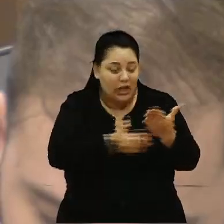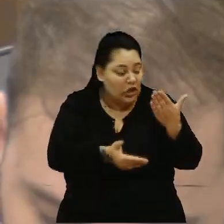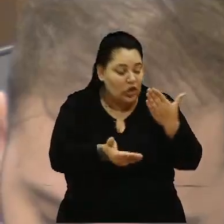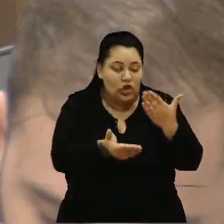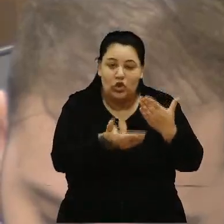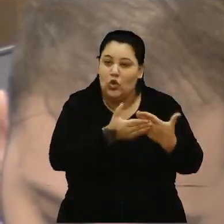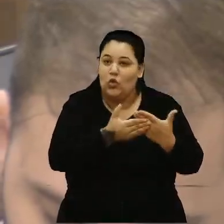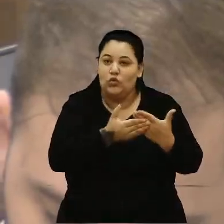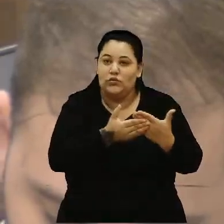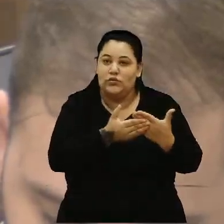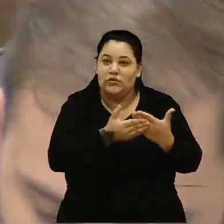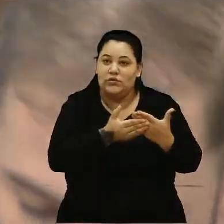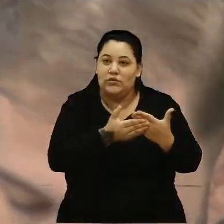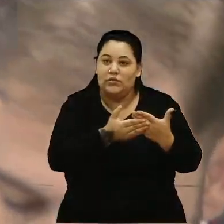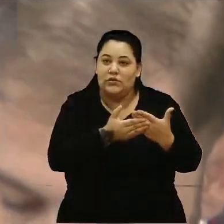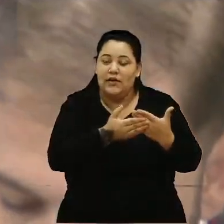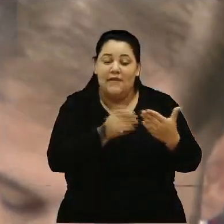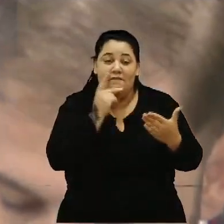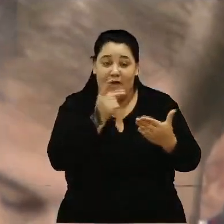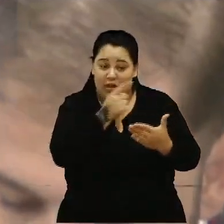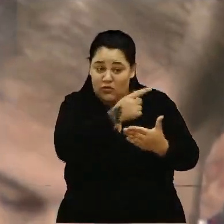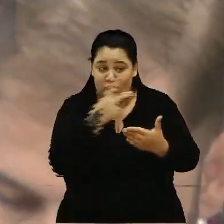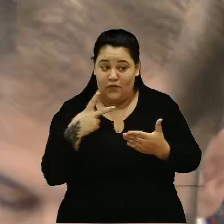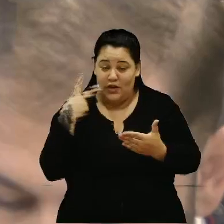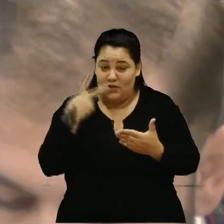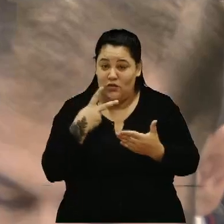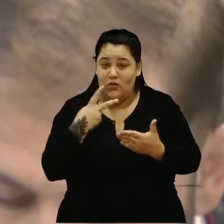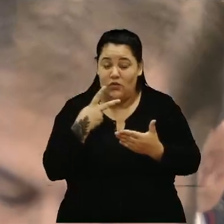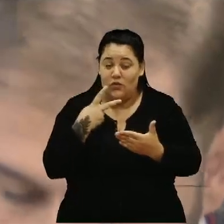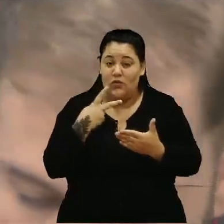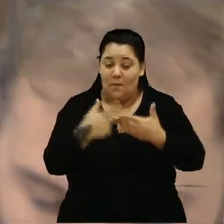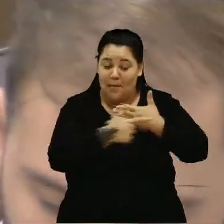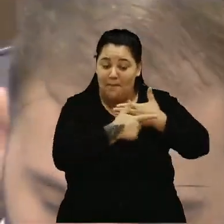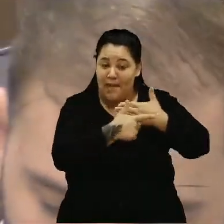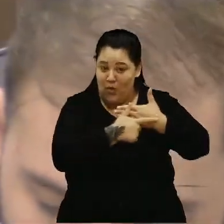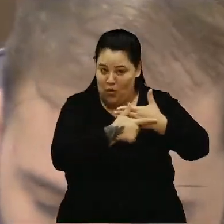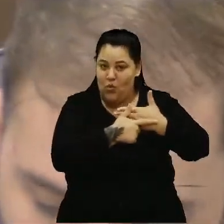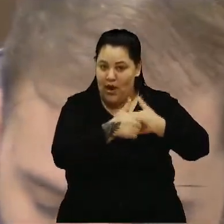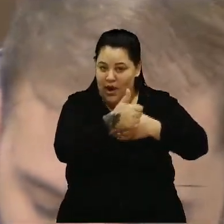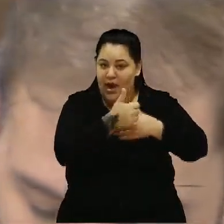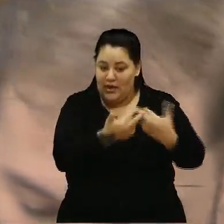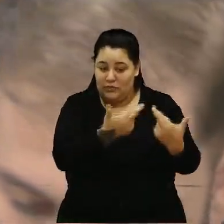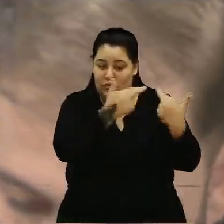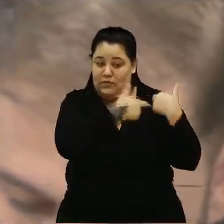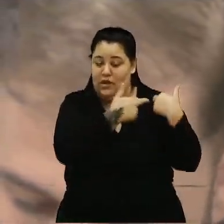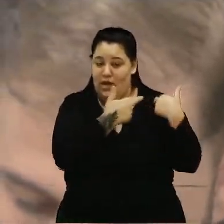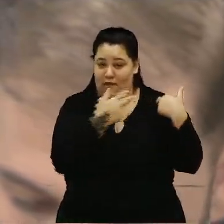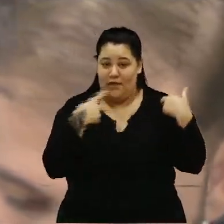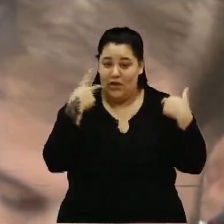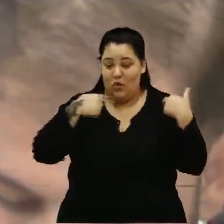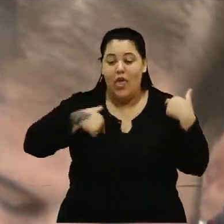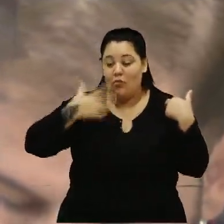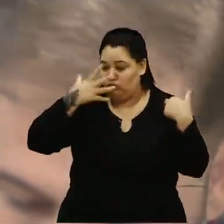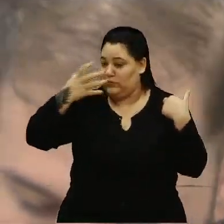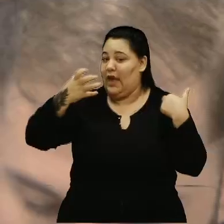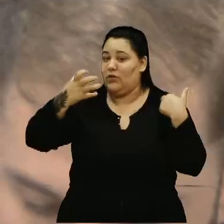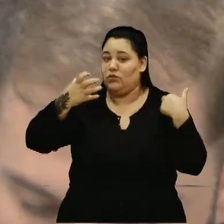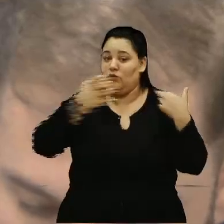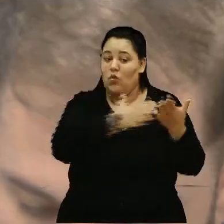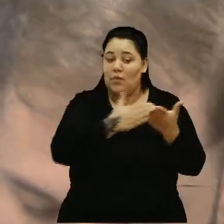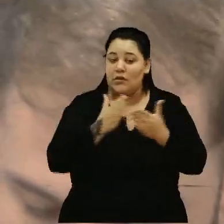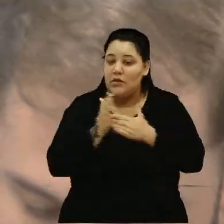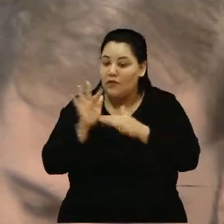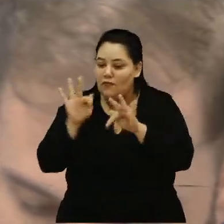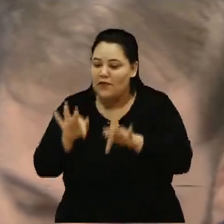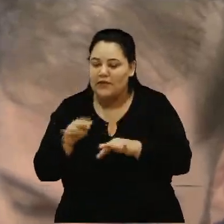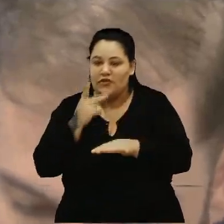prerrogativa do vereador, eu tento levar ela a sério do início ao fim. E se a gente fala que as coisas estão fechadas, que as coisas não